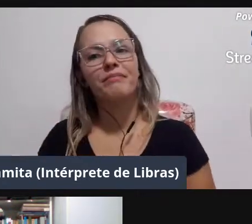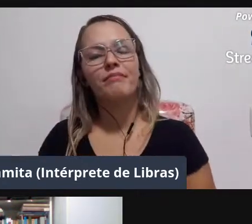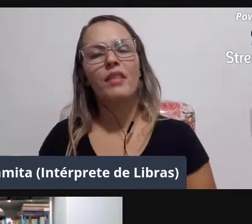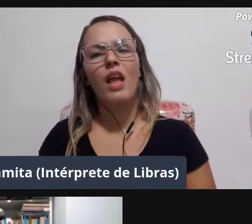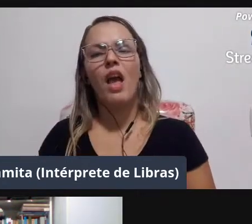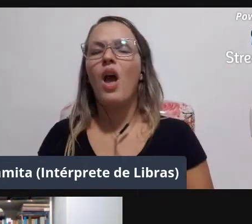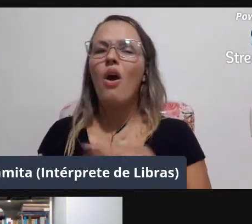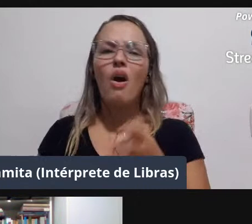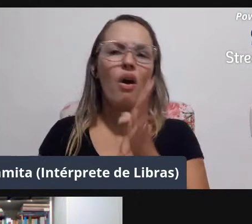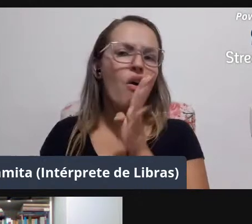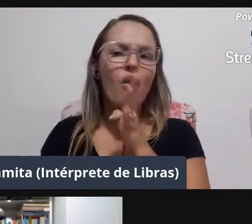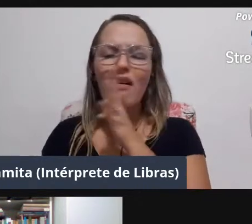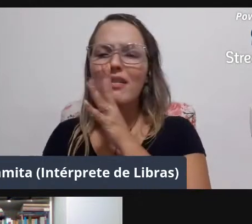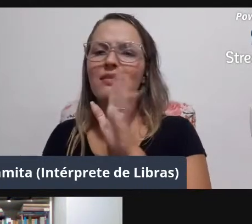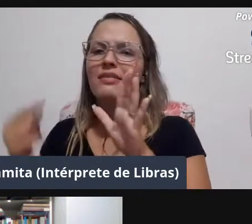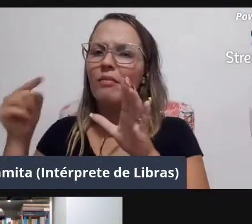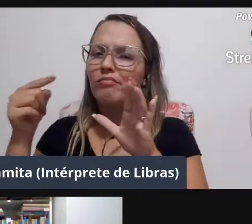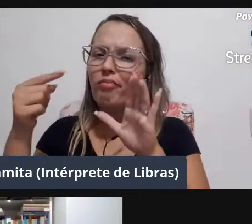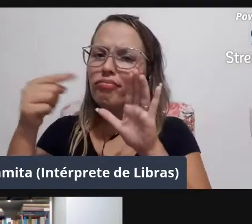alargando aí também